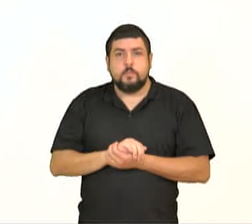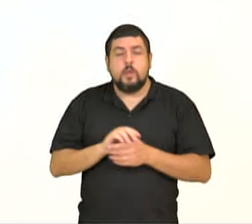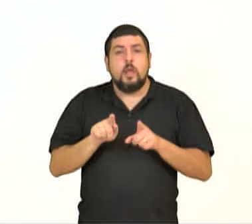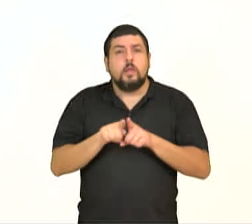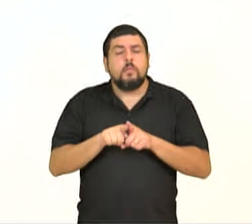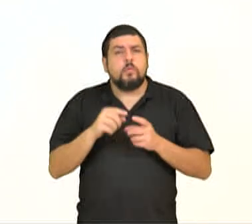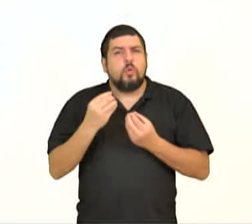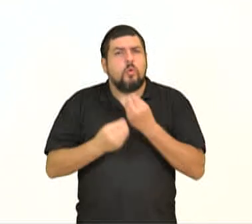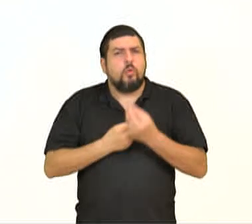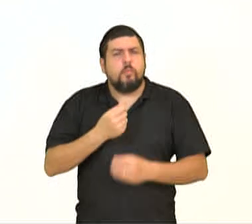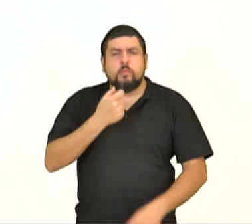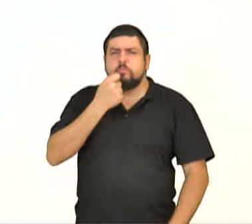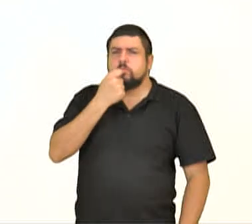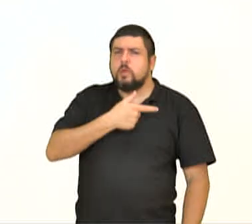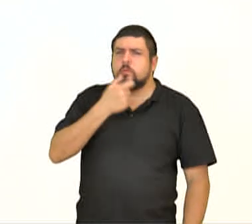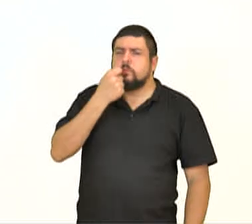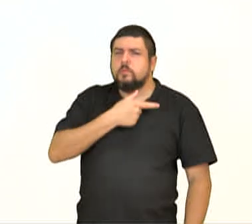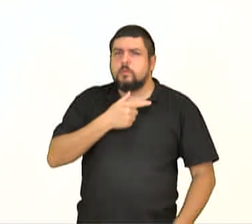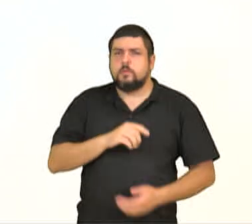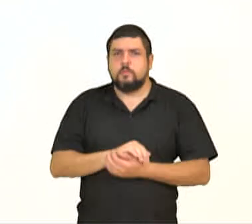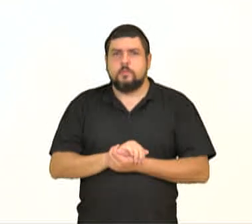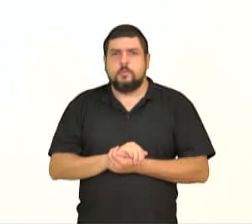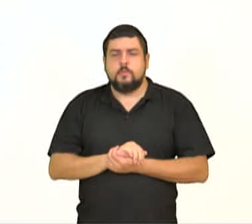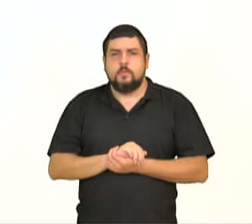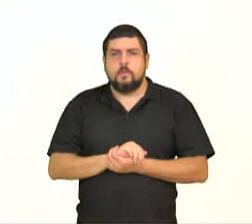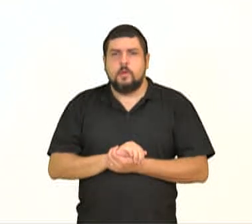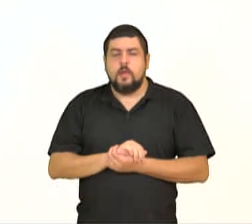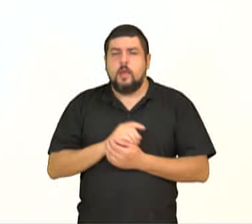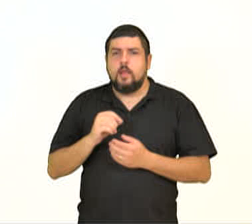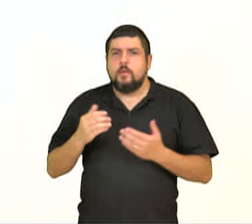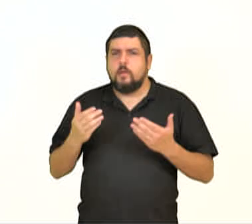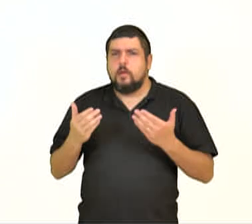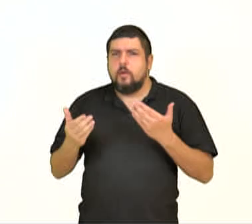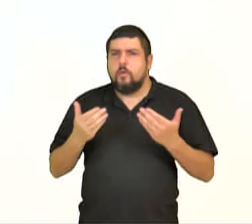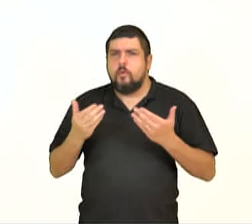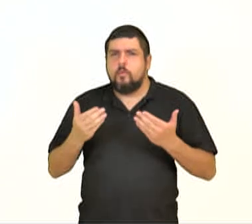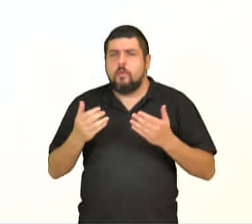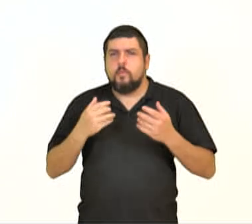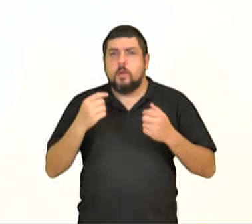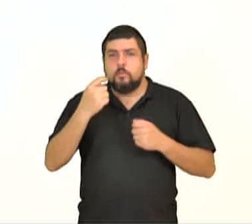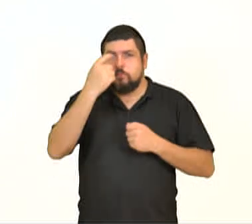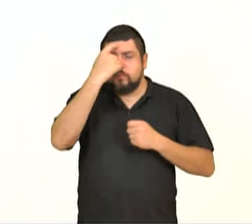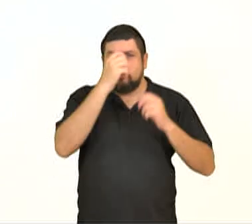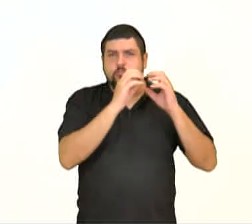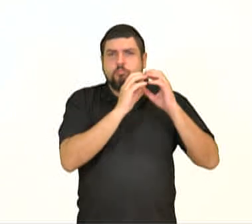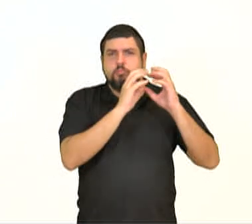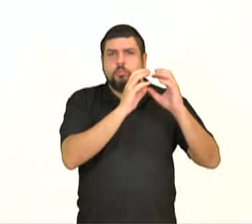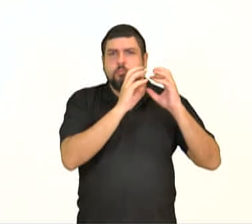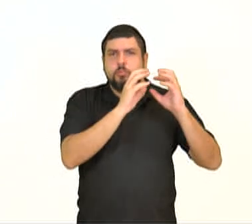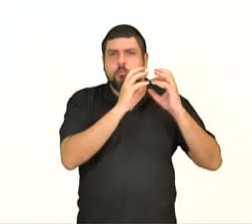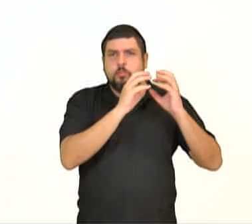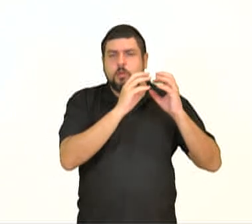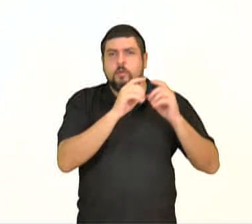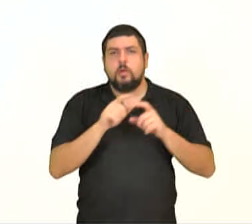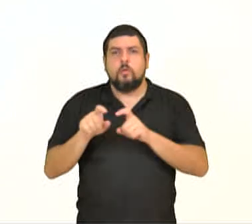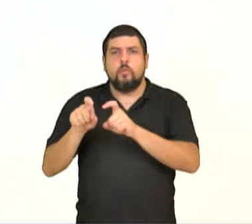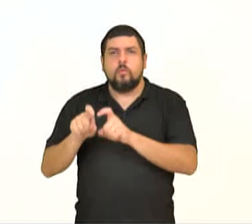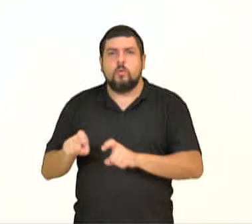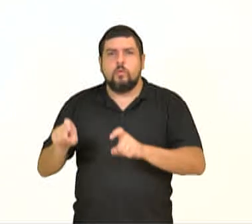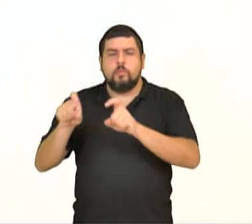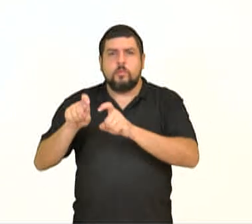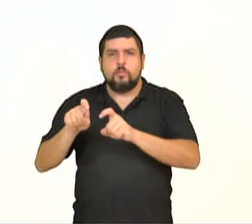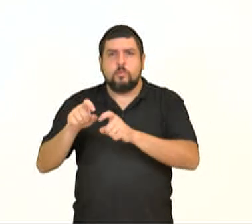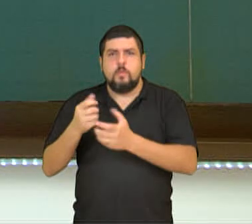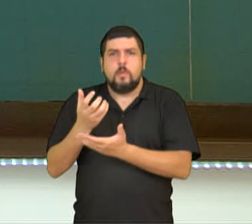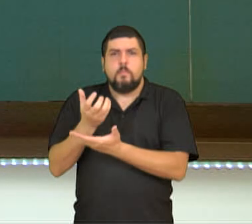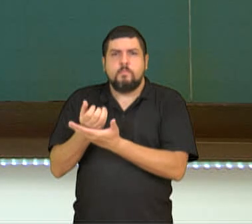nessa charge? Ela compara o cérebro a um computador. Essa explicação pode provocar o humor. né? Então,